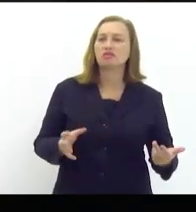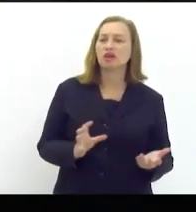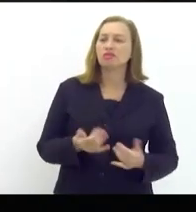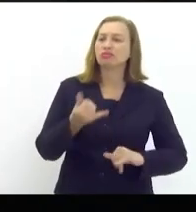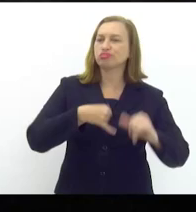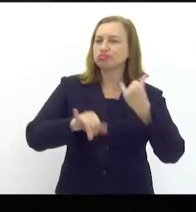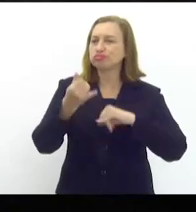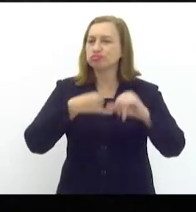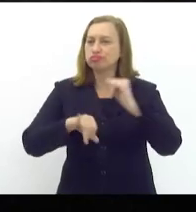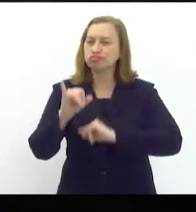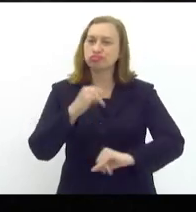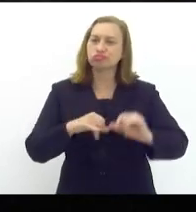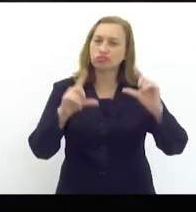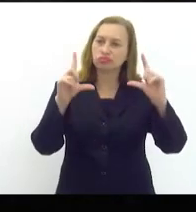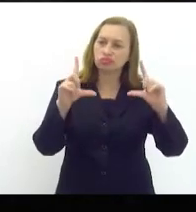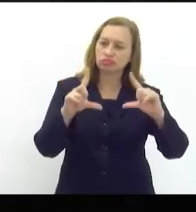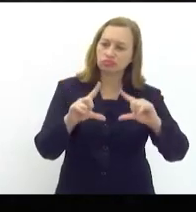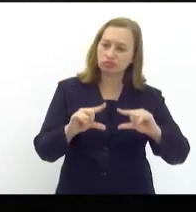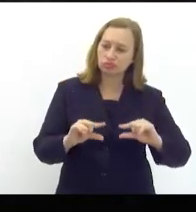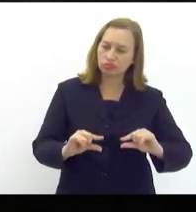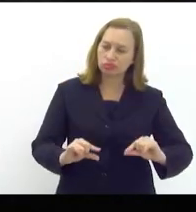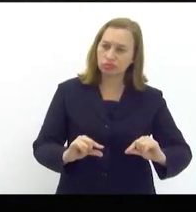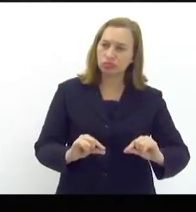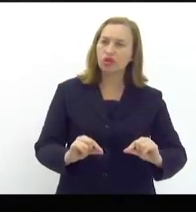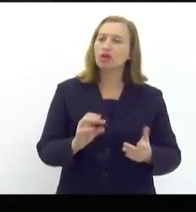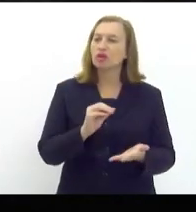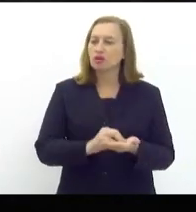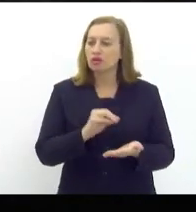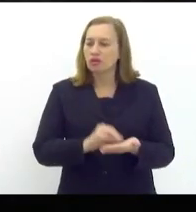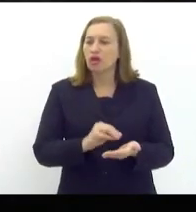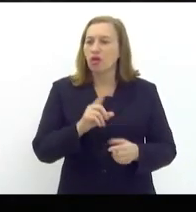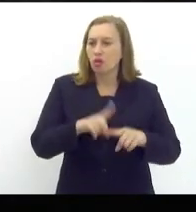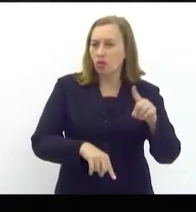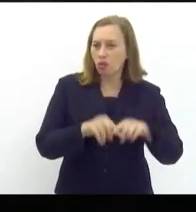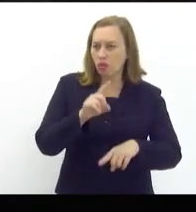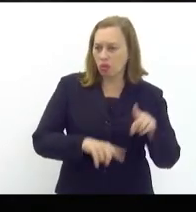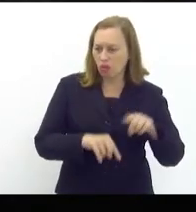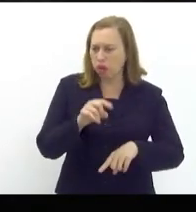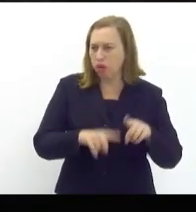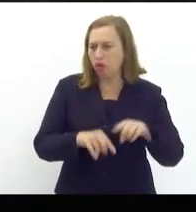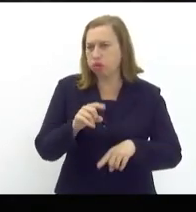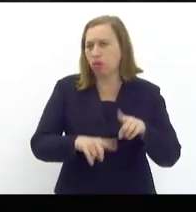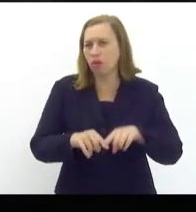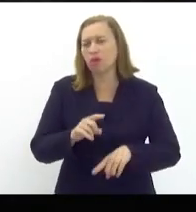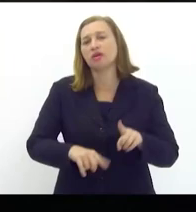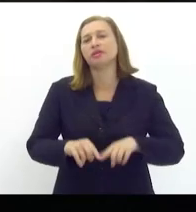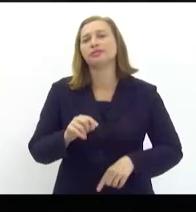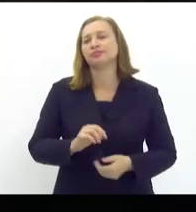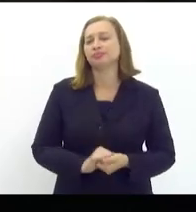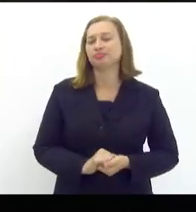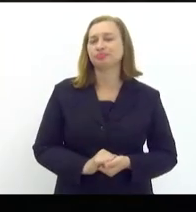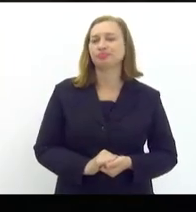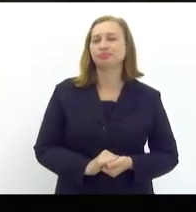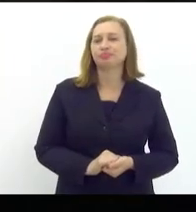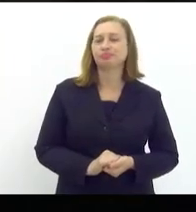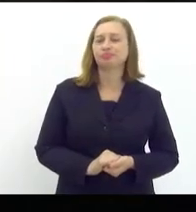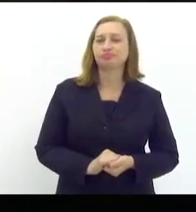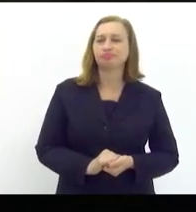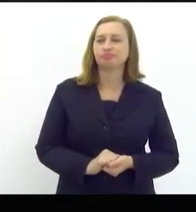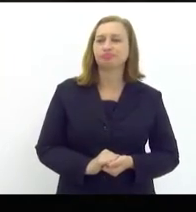que estão inoperantes por falta de equipamentos materiais em súmulas indispensáveis ao seu